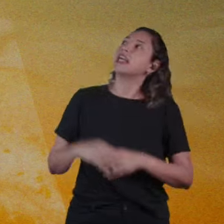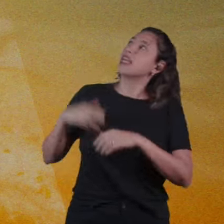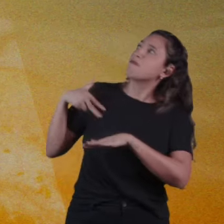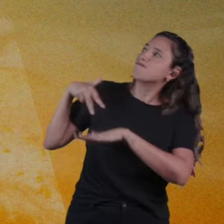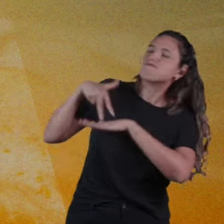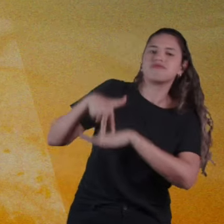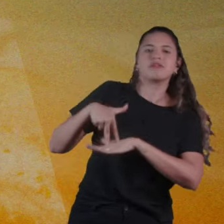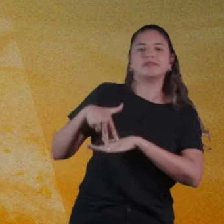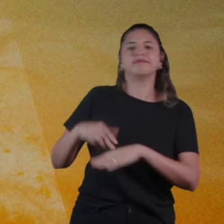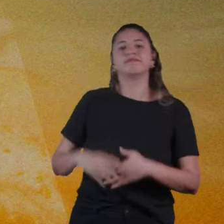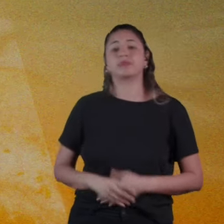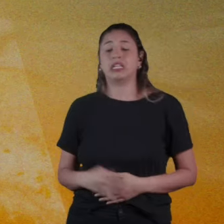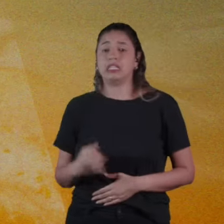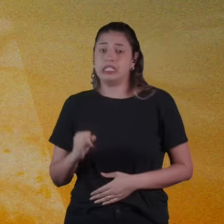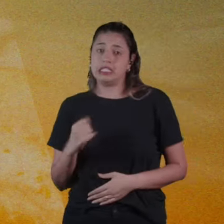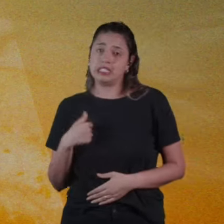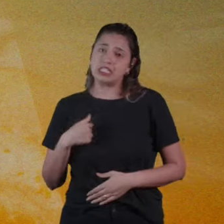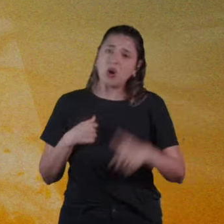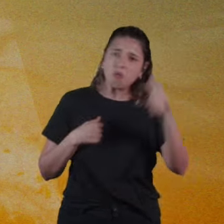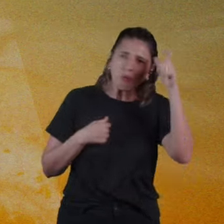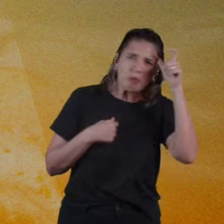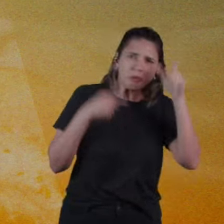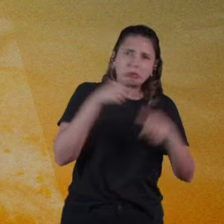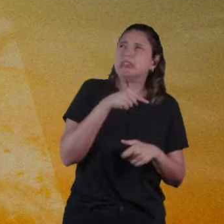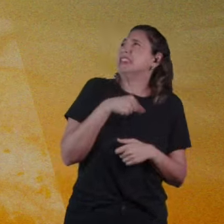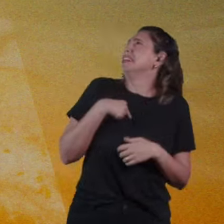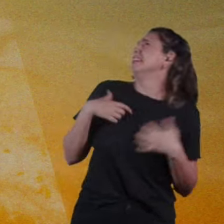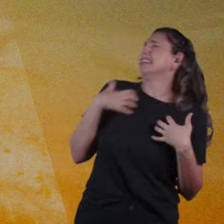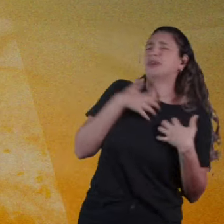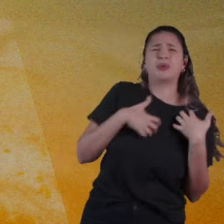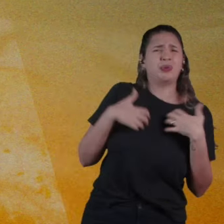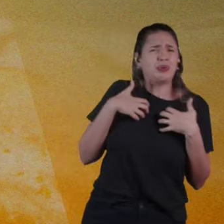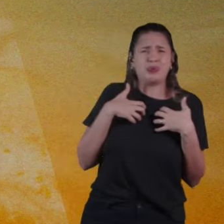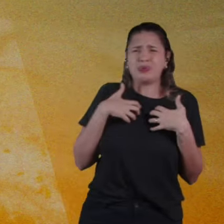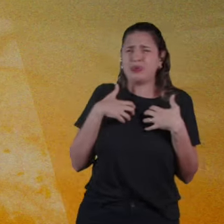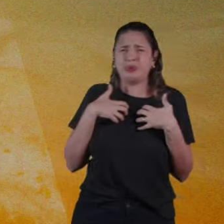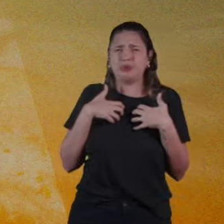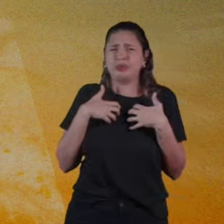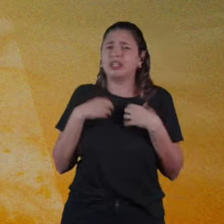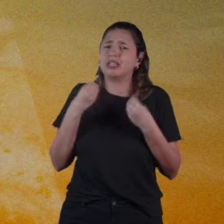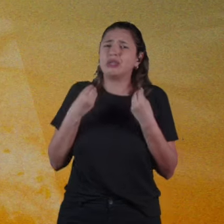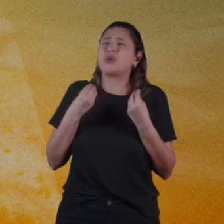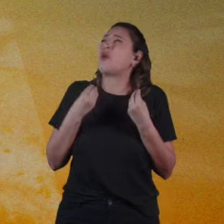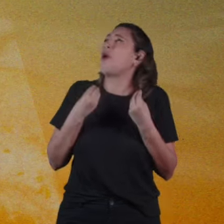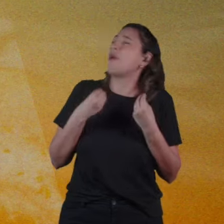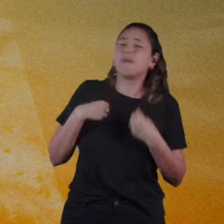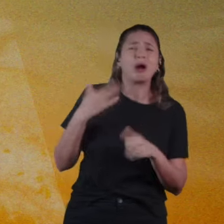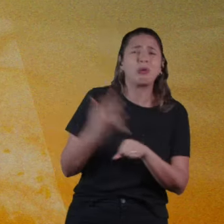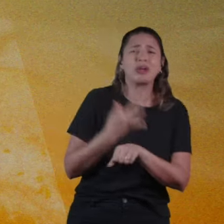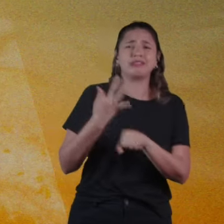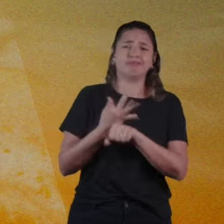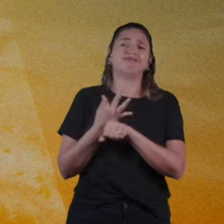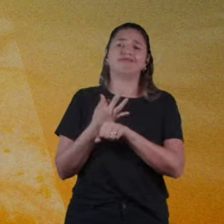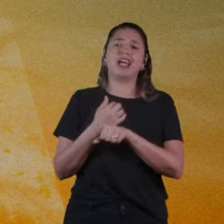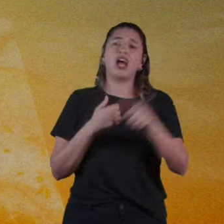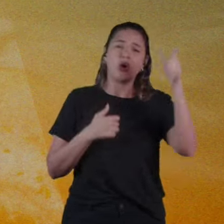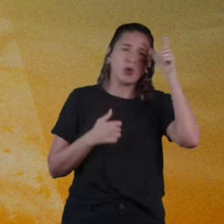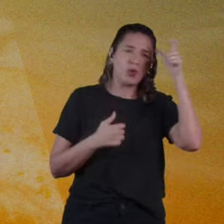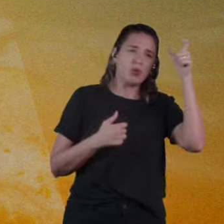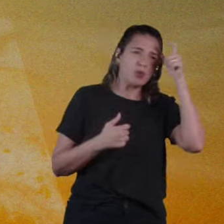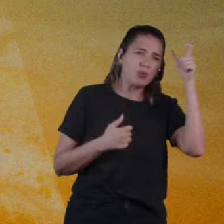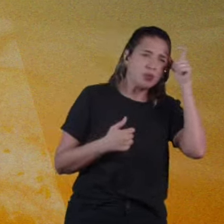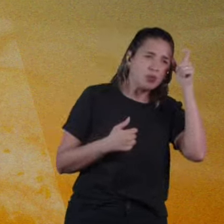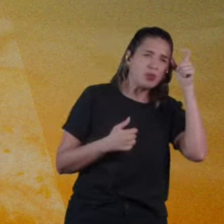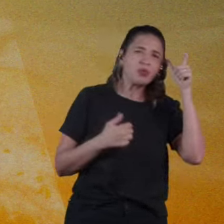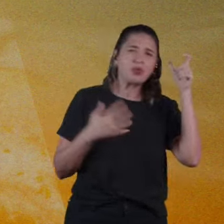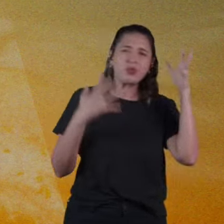susterá. Se eu digo as trevas com efeito me encobrirão e a luz ao redor de mim se fará noite, até as próprias trevas não